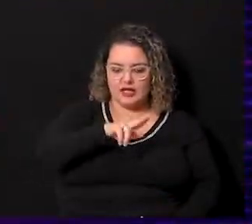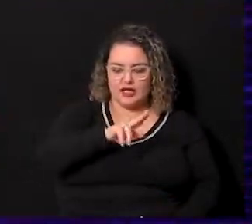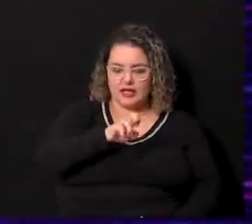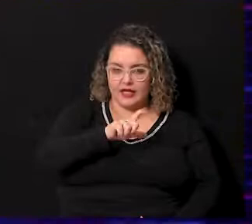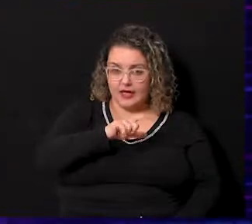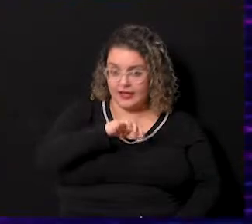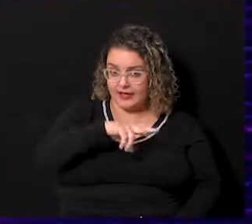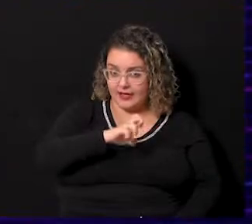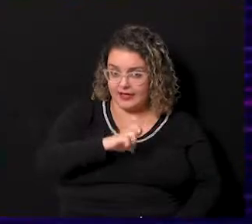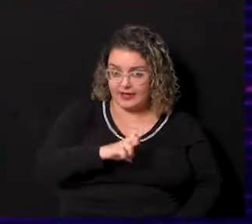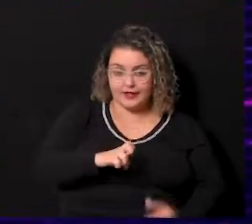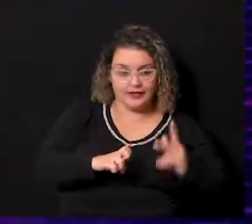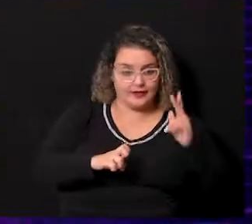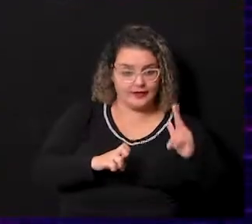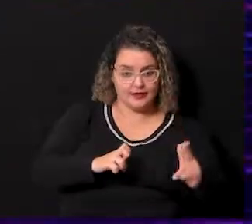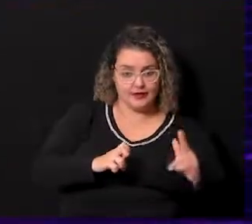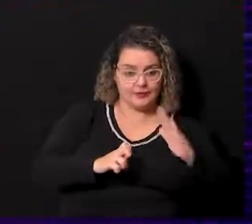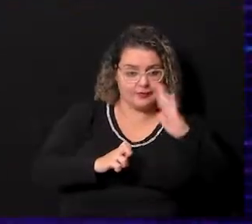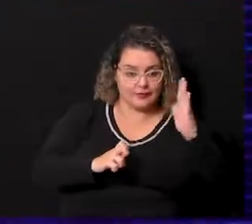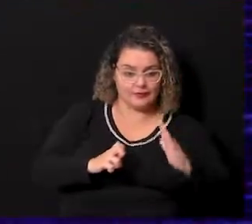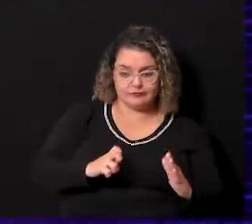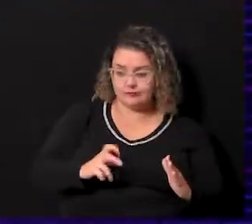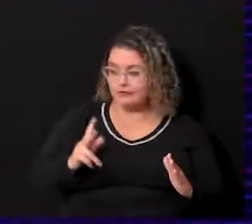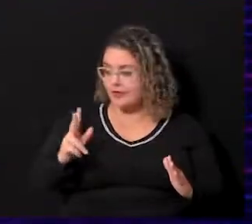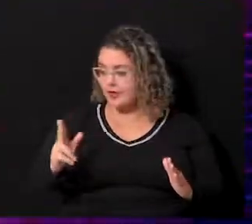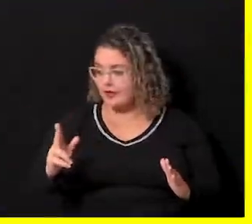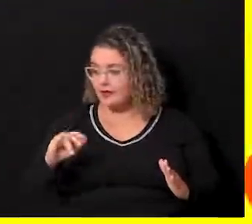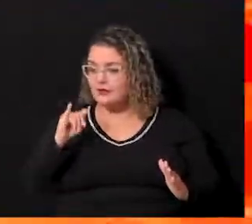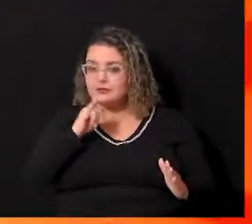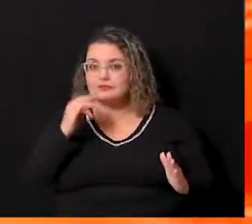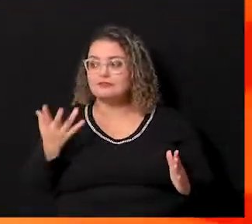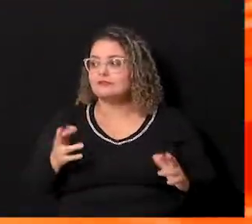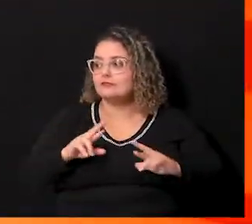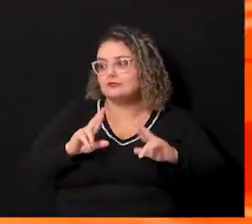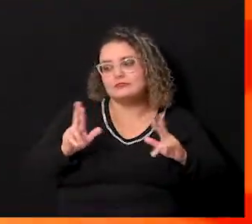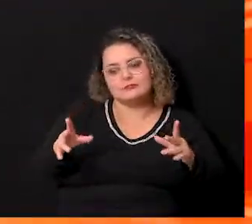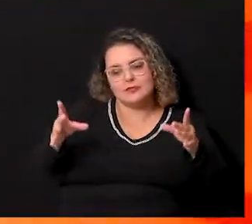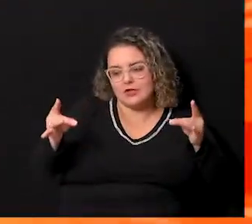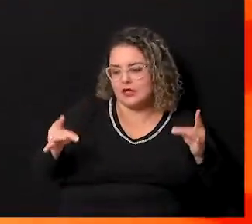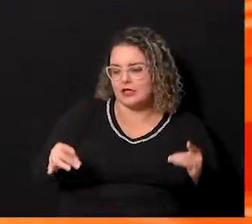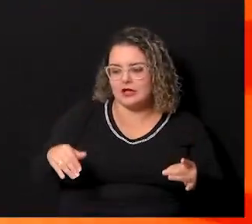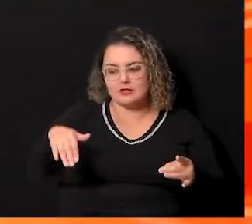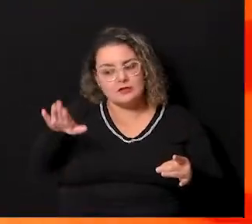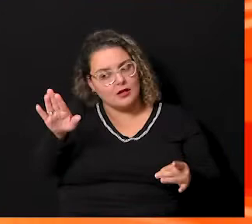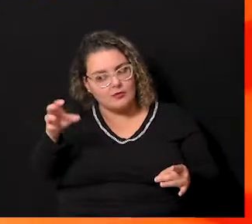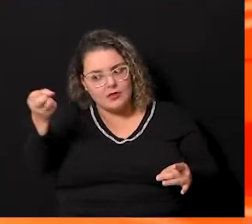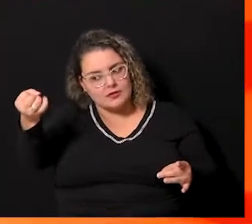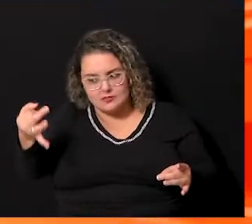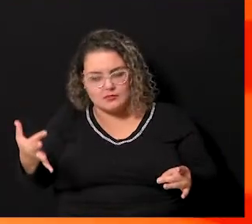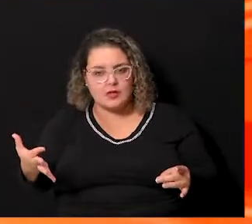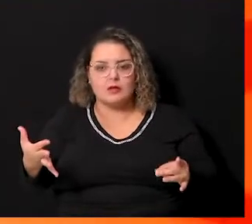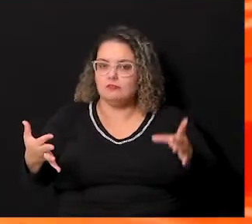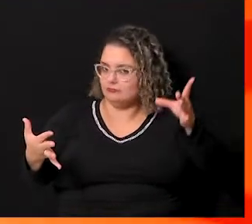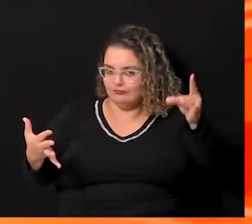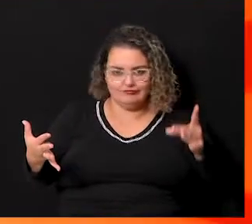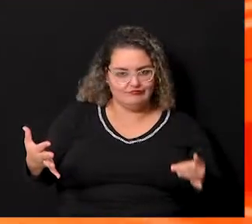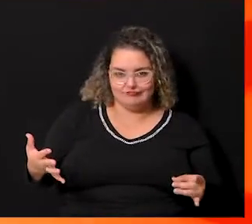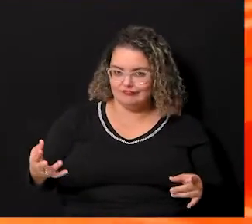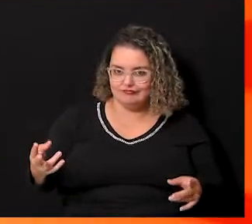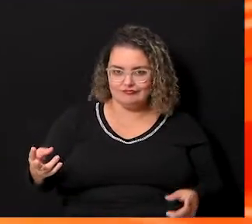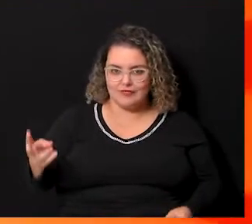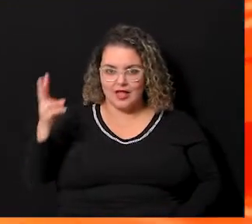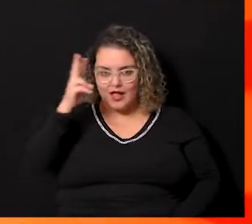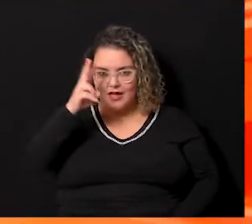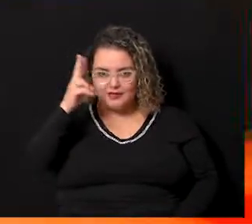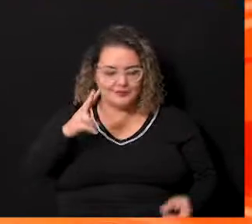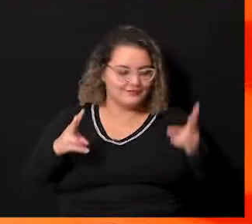italiana, embora com algumas observações, com alguns detalhes a mais, algumas explicações, mas